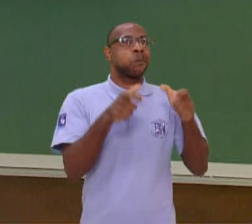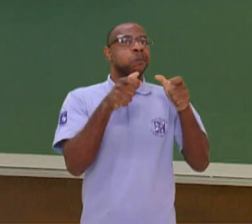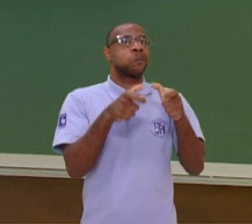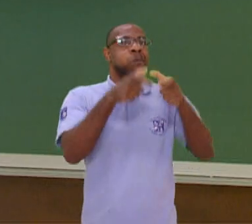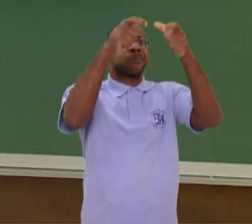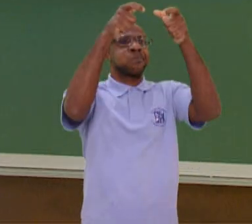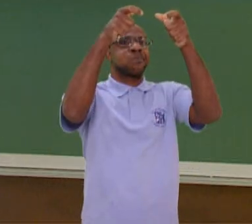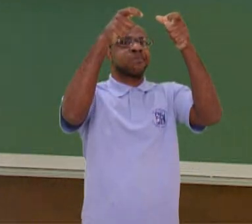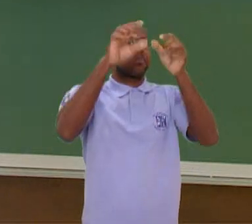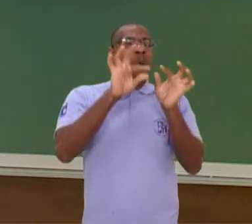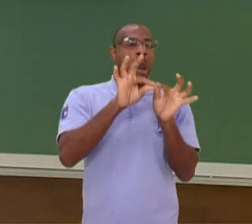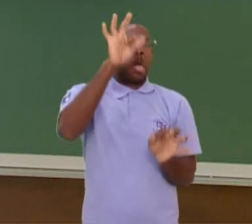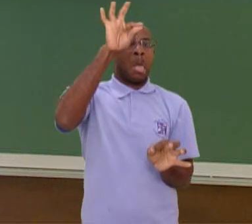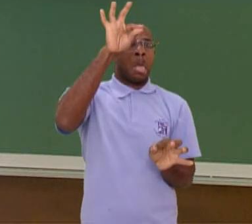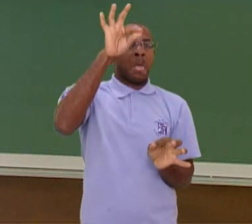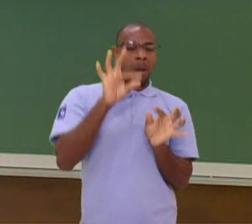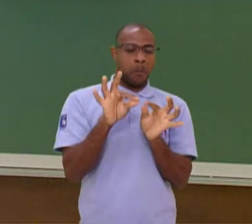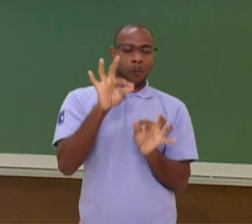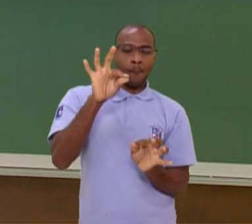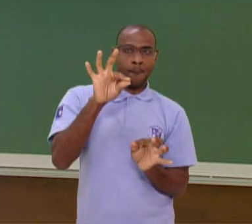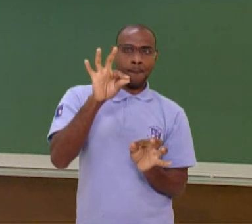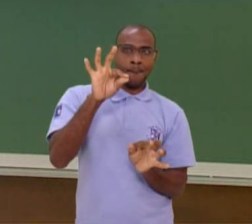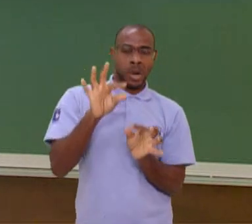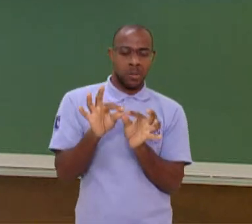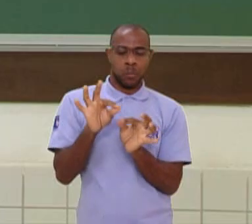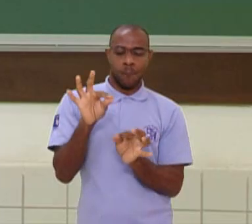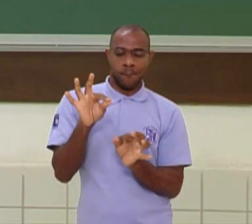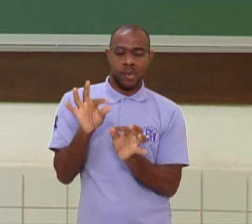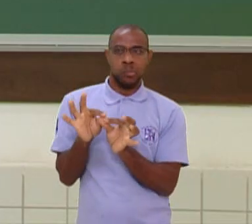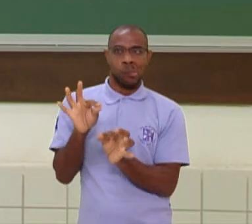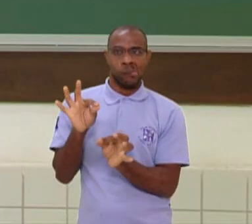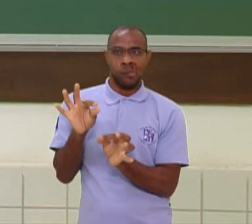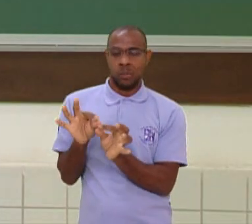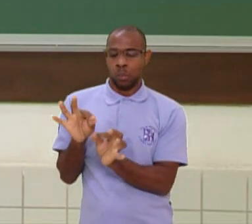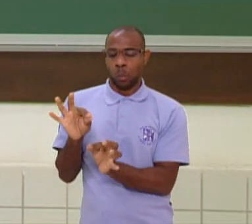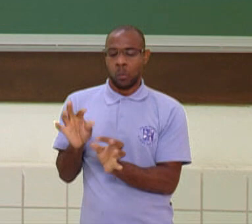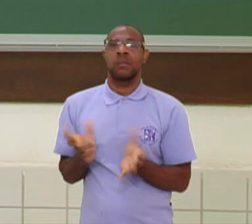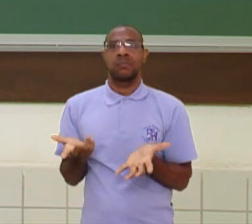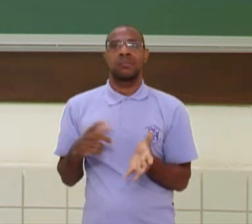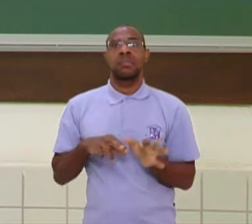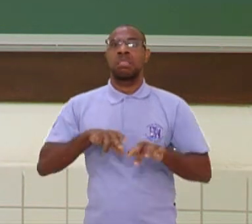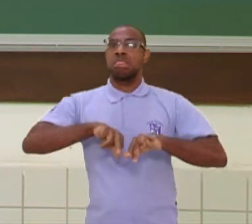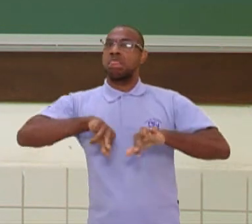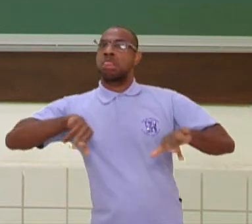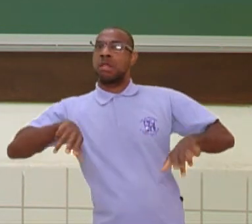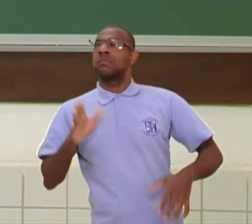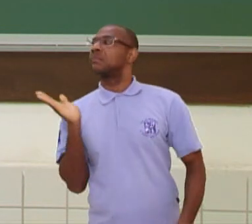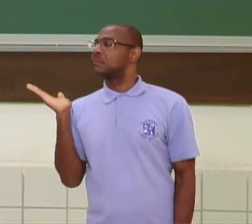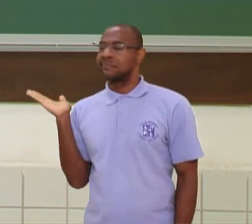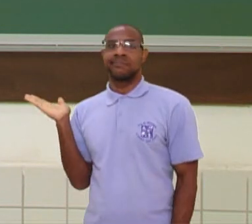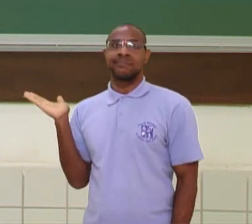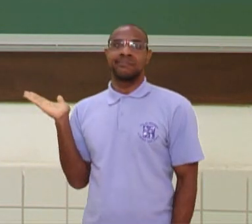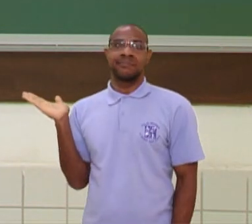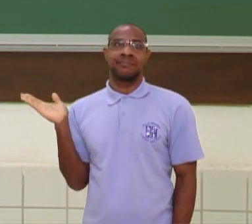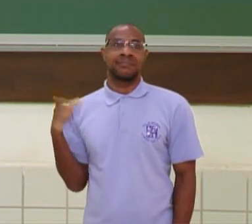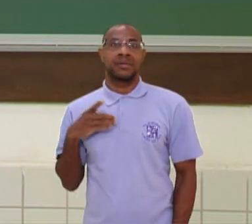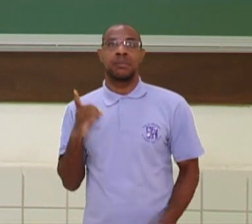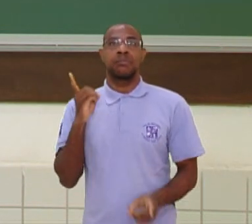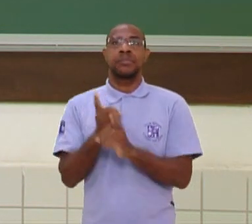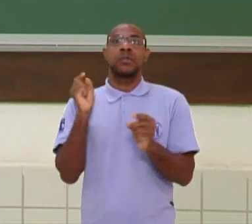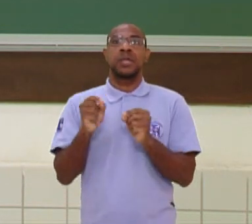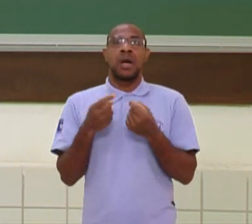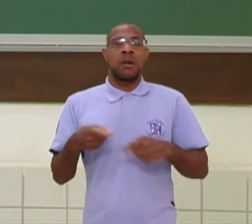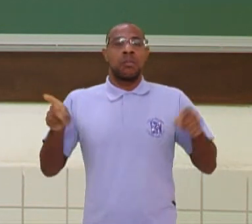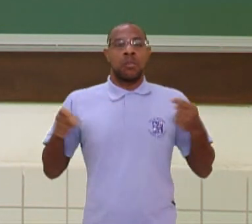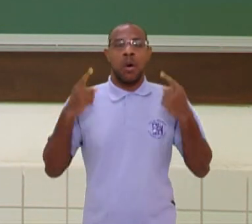longos, tem tubos menores, mas a estruturação é essa. E essa melodia foi encontrado ali nessa região.